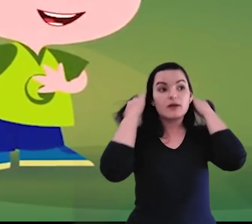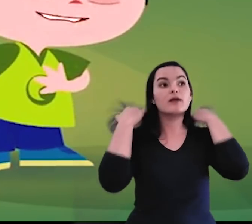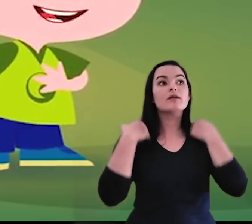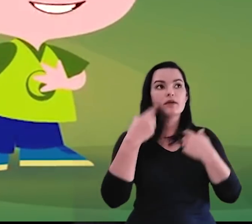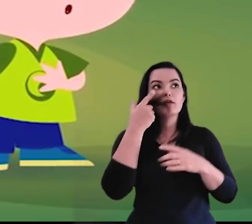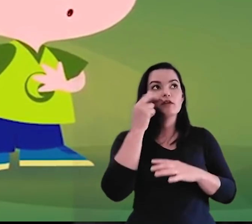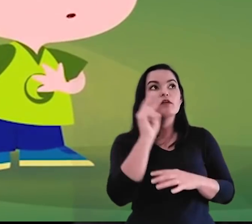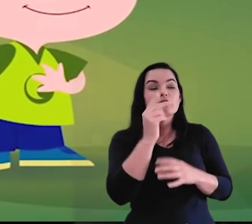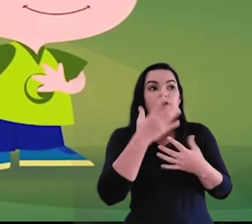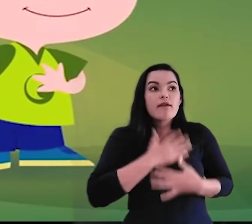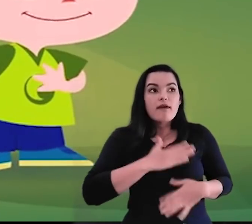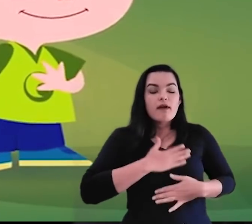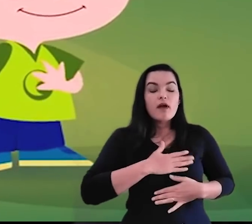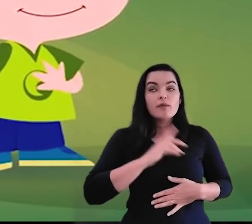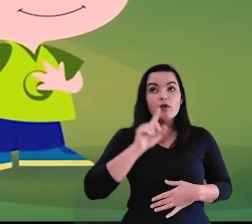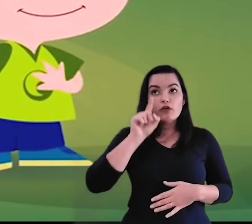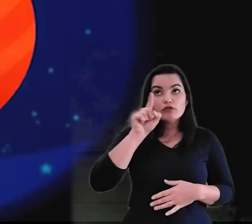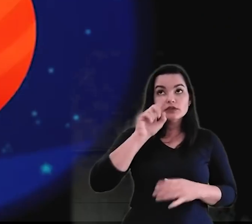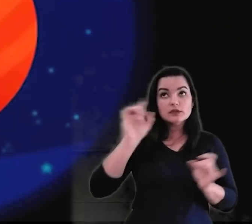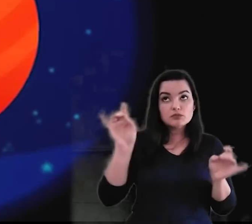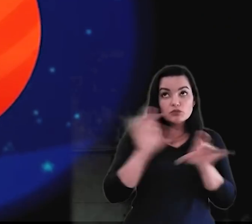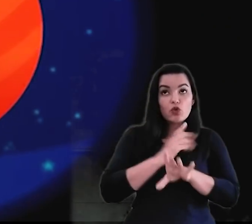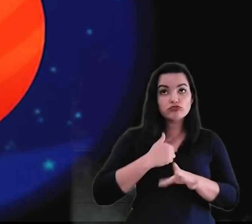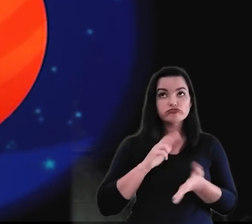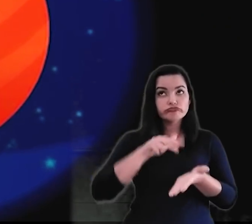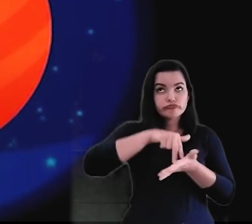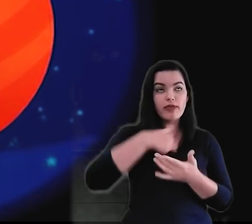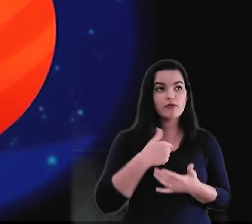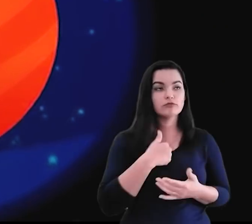Depois de você sou eu.